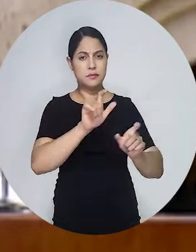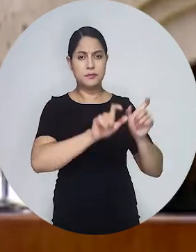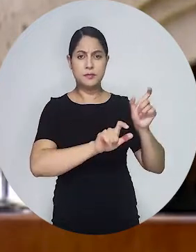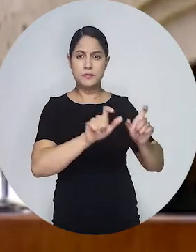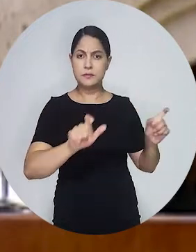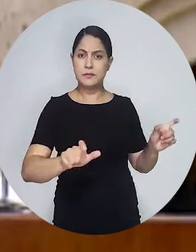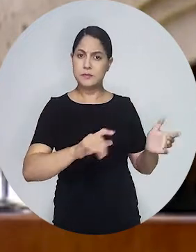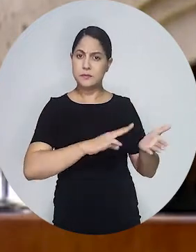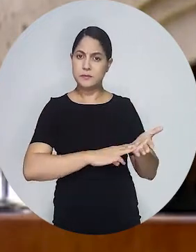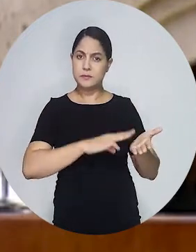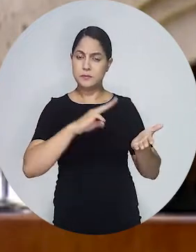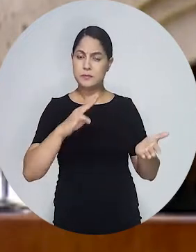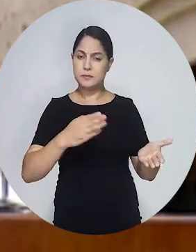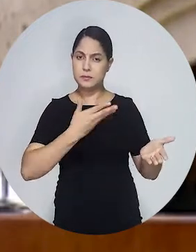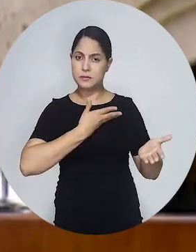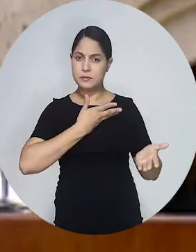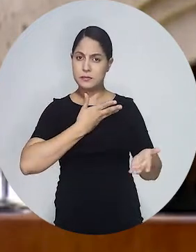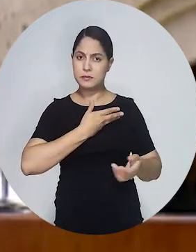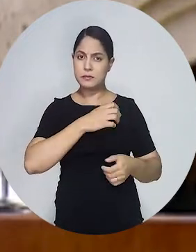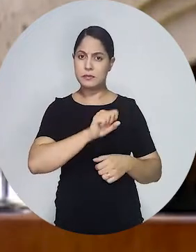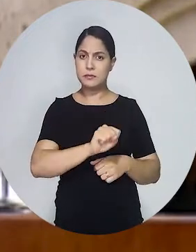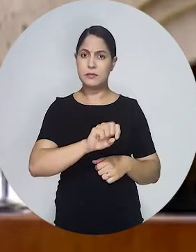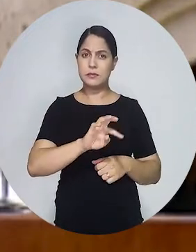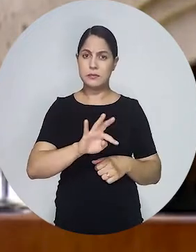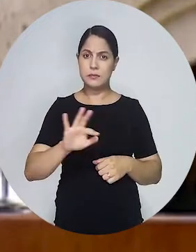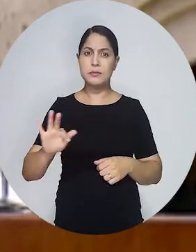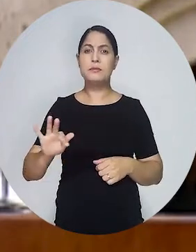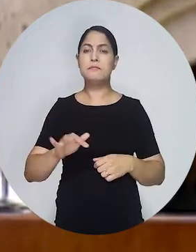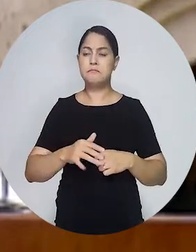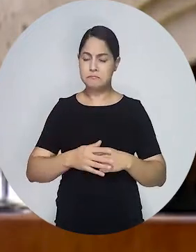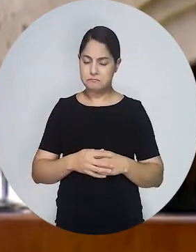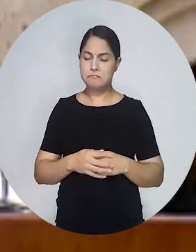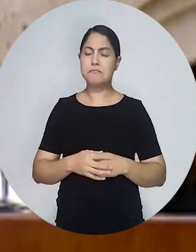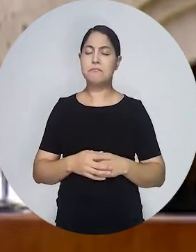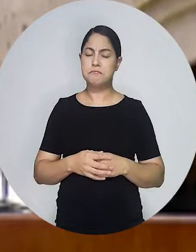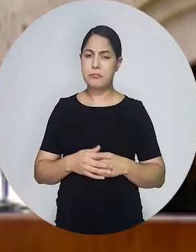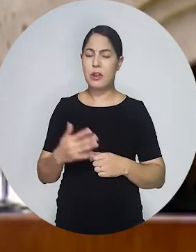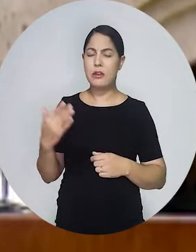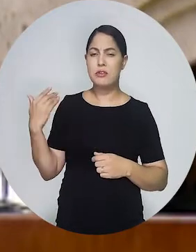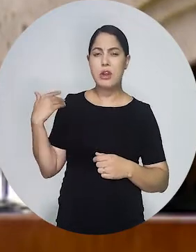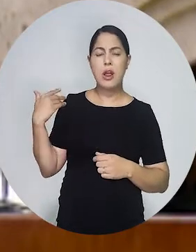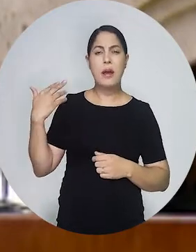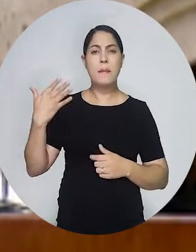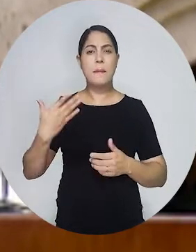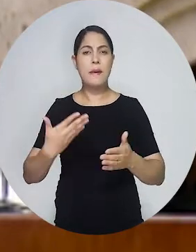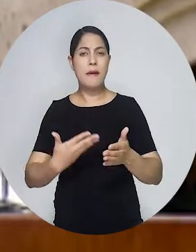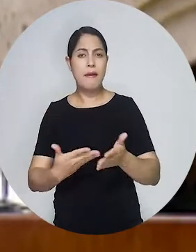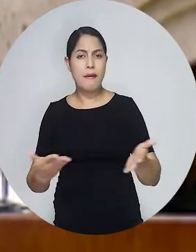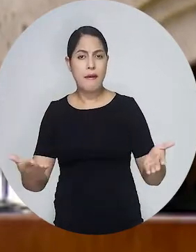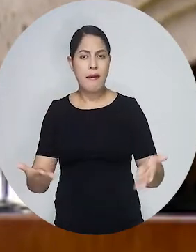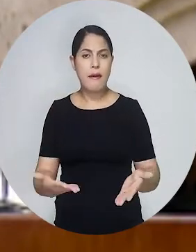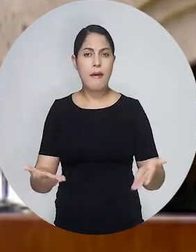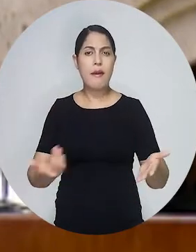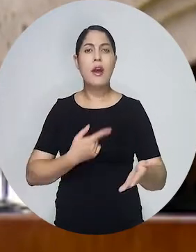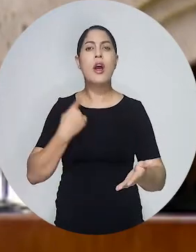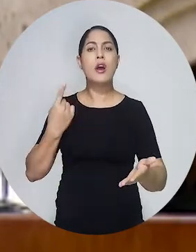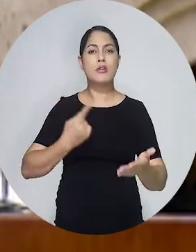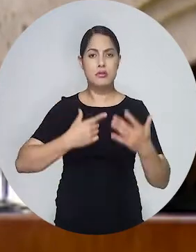Casa, meus estimados colegas do Supremo Tribunal Federal, laborou para que a nossa